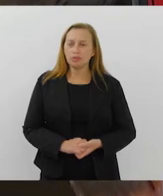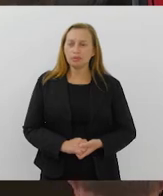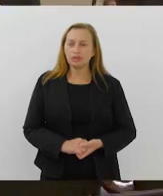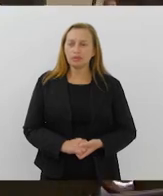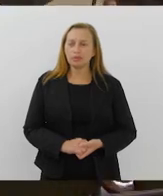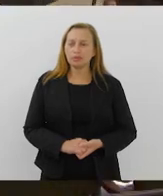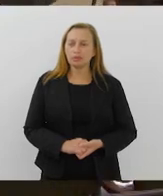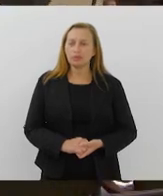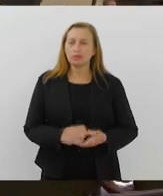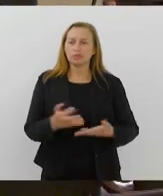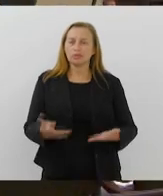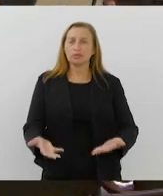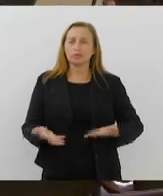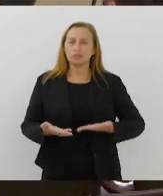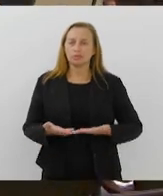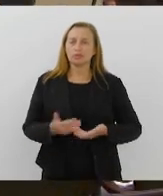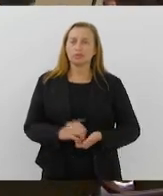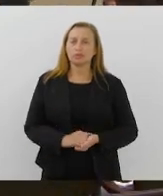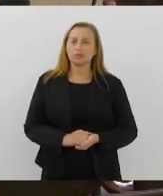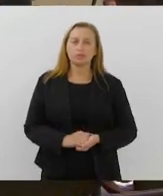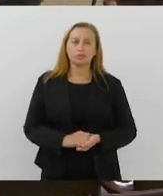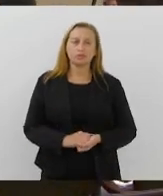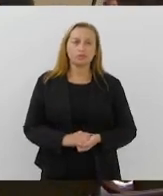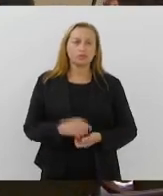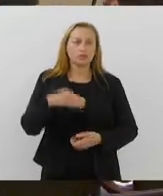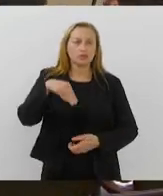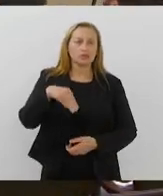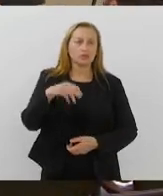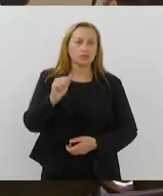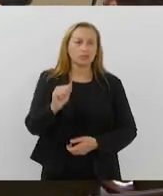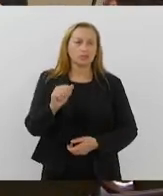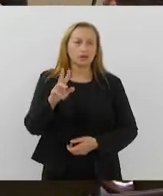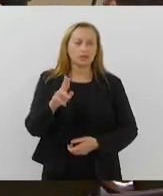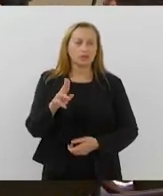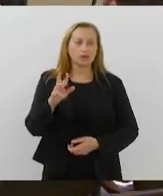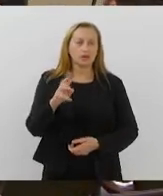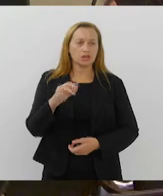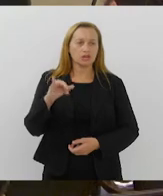Convido o próximo agraciado, o senhor Maurício Tenório Cavalcante.